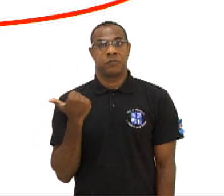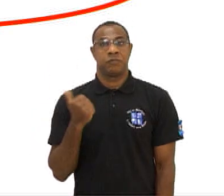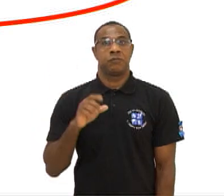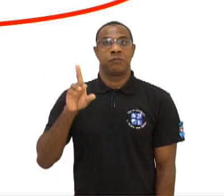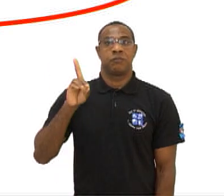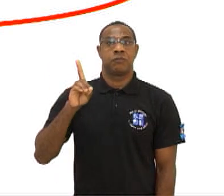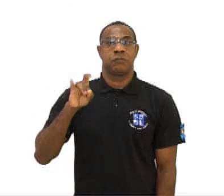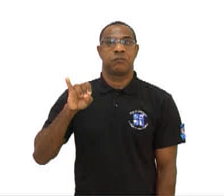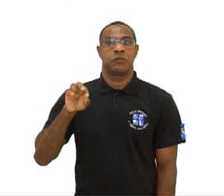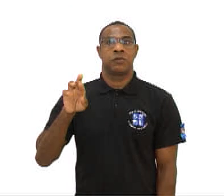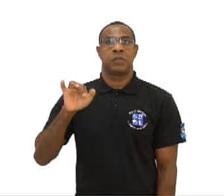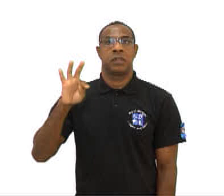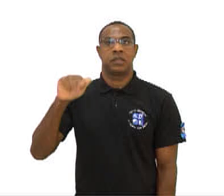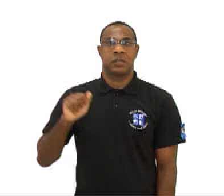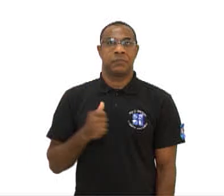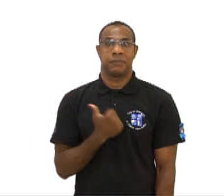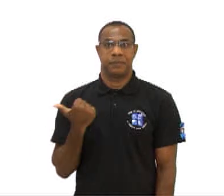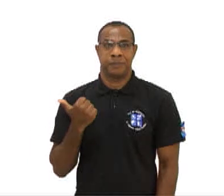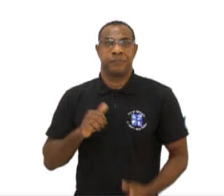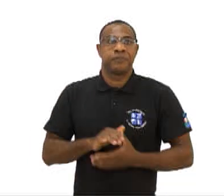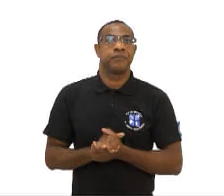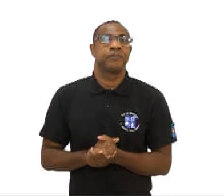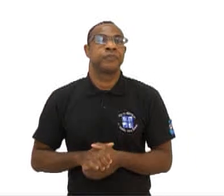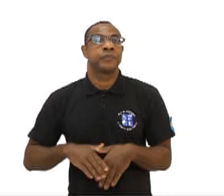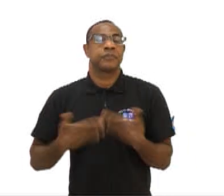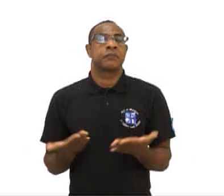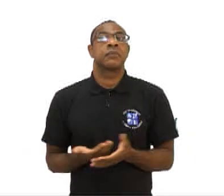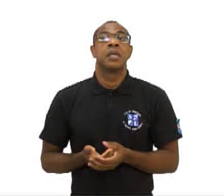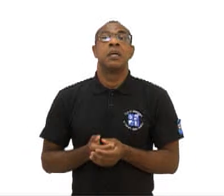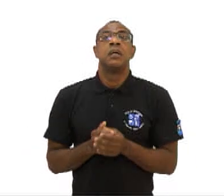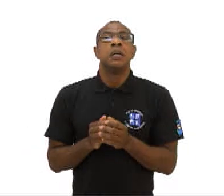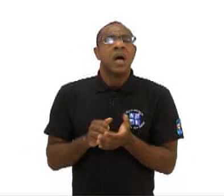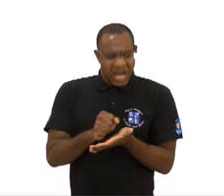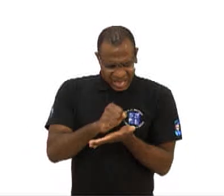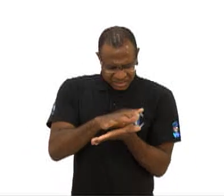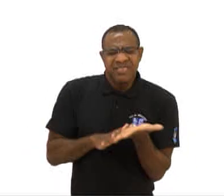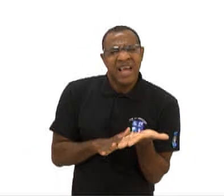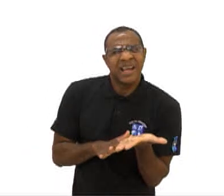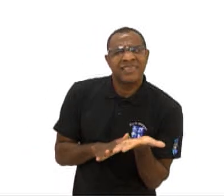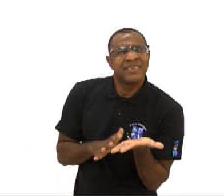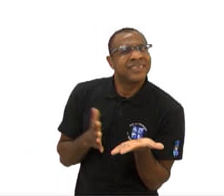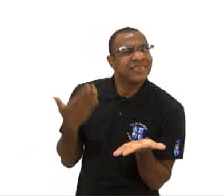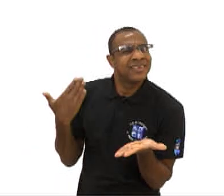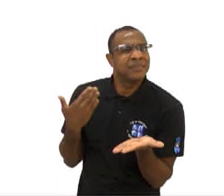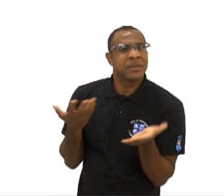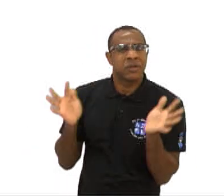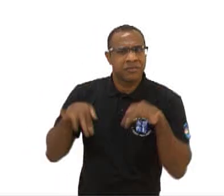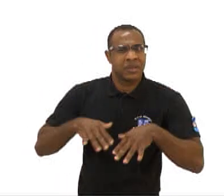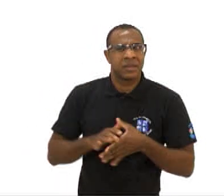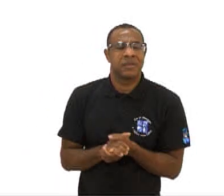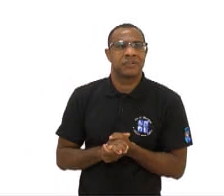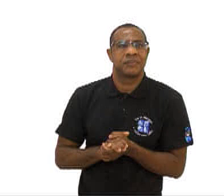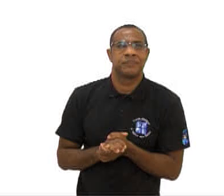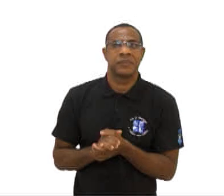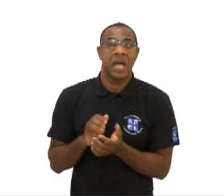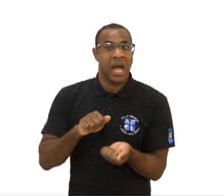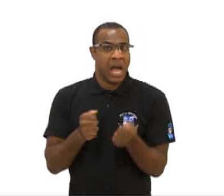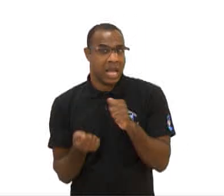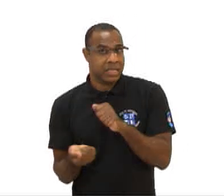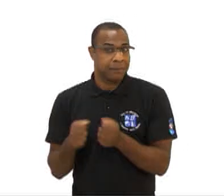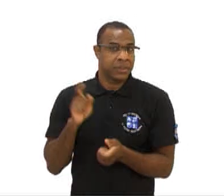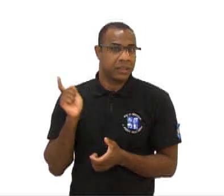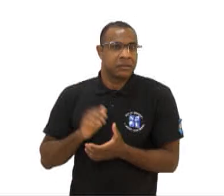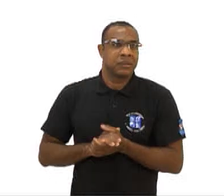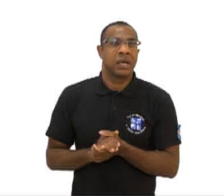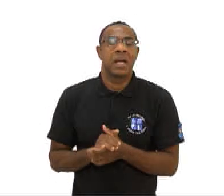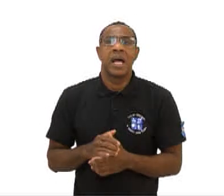Beleza? Gente, exercíciozinho para a gente terminar aqui, ó. Exercício da Unipar, adaptado. Com relação à terceira